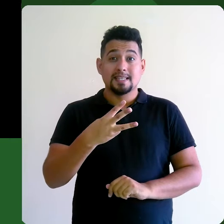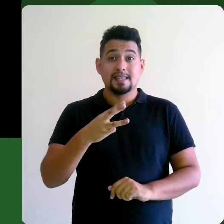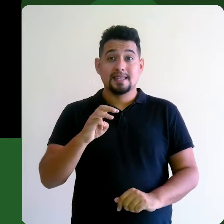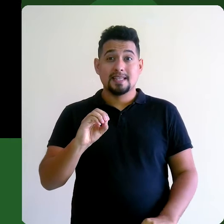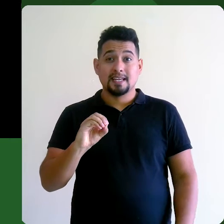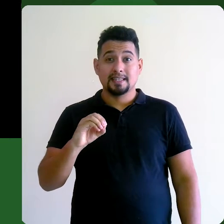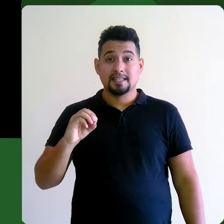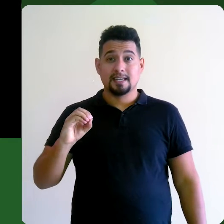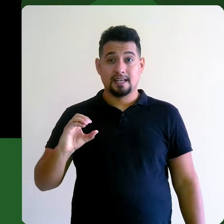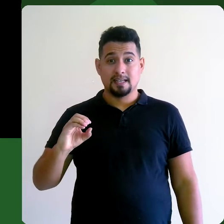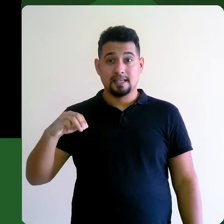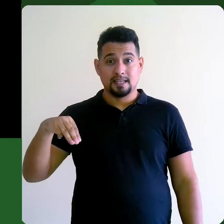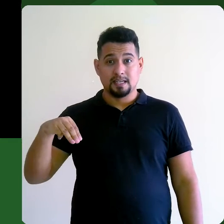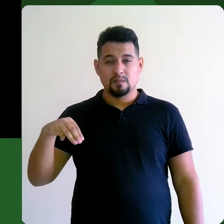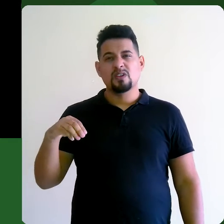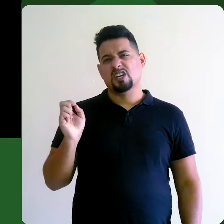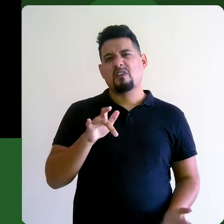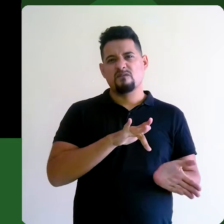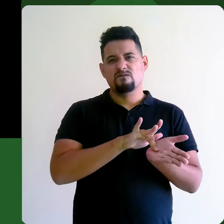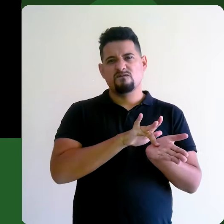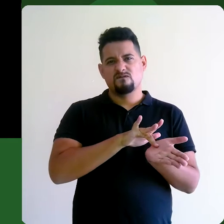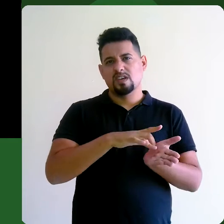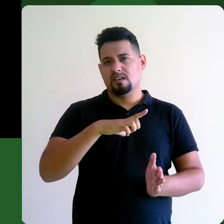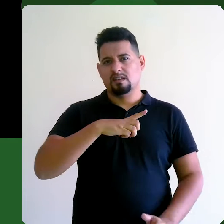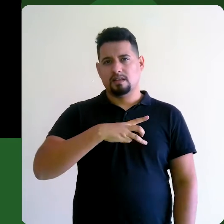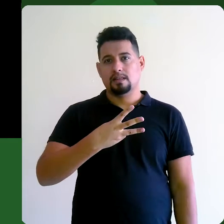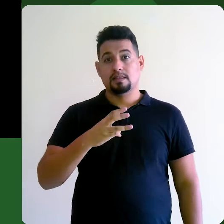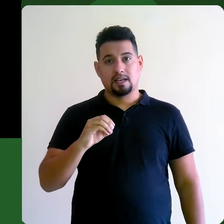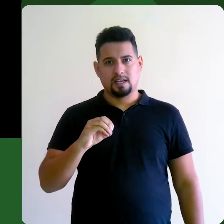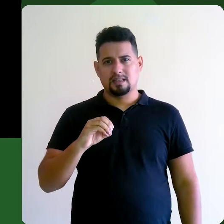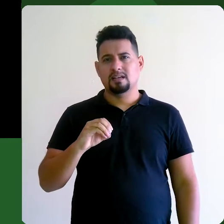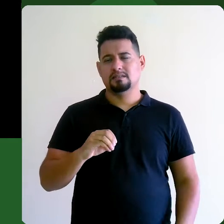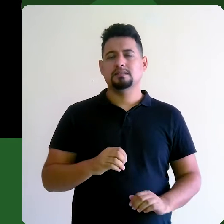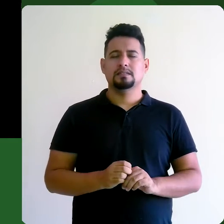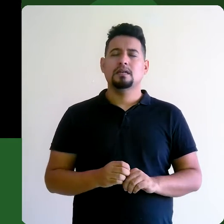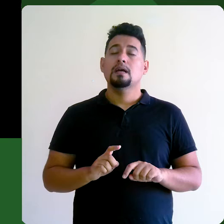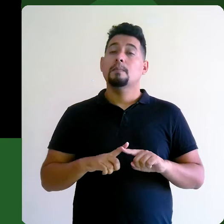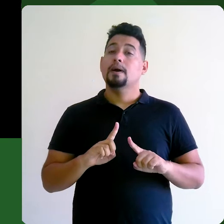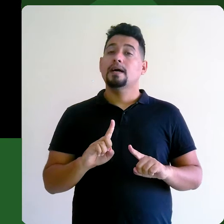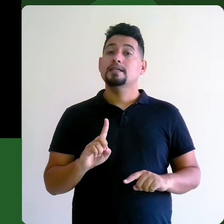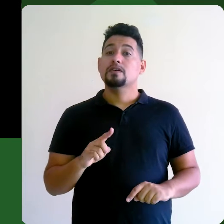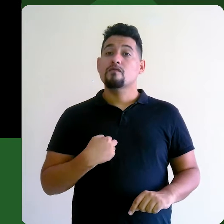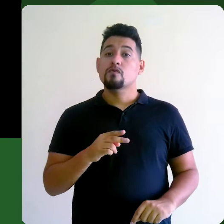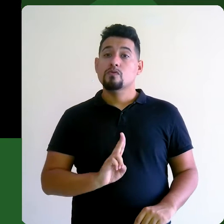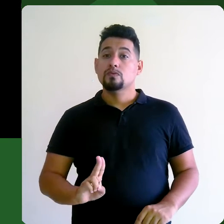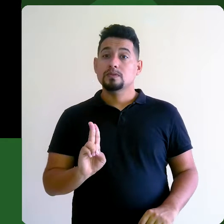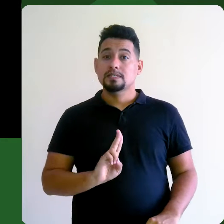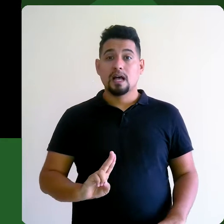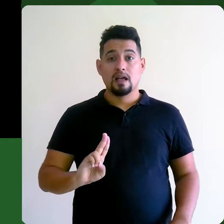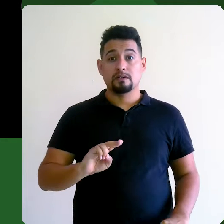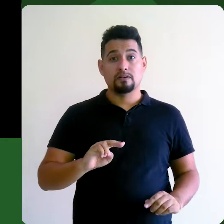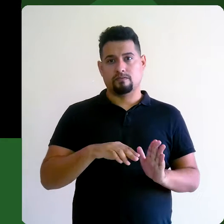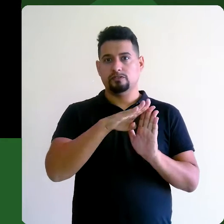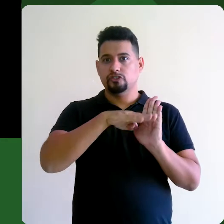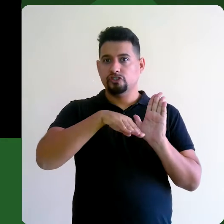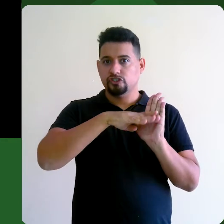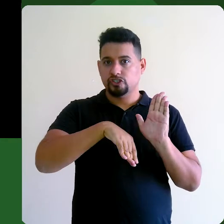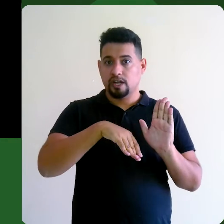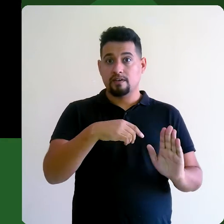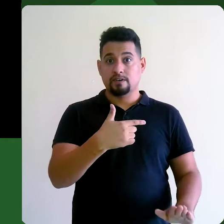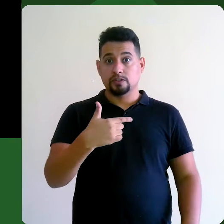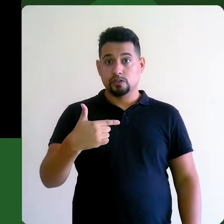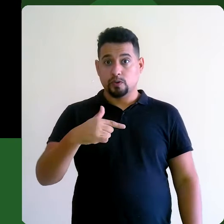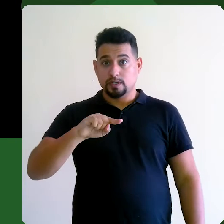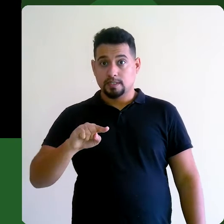quase 30 centímetros. Então, nós vamos fazer de conta que ela tem 30 centímetros, né? Vamos arredondar. E disso, eu vou tirar